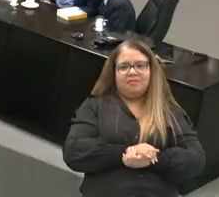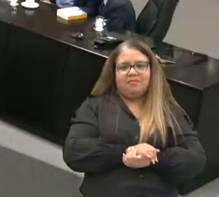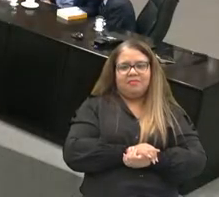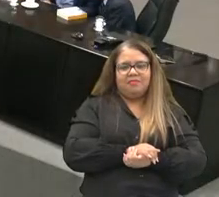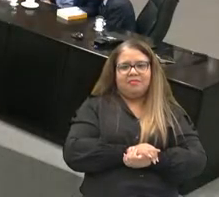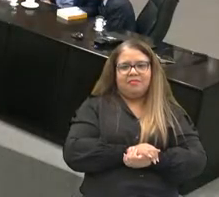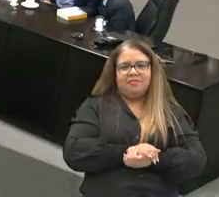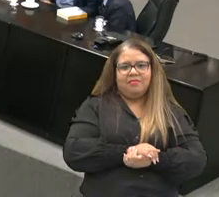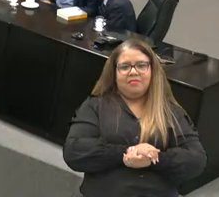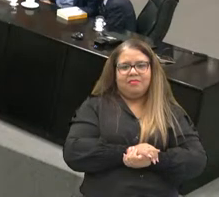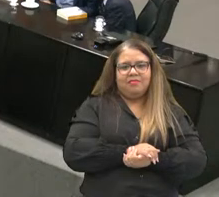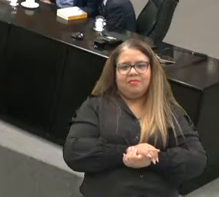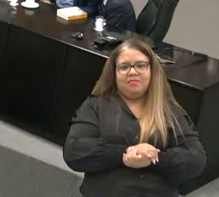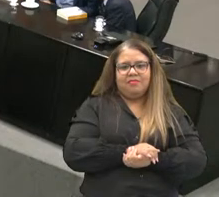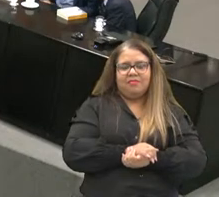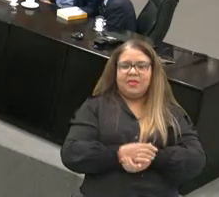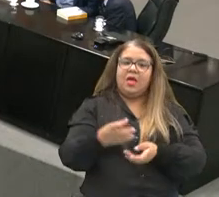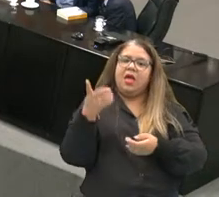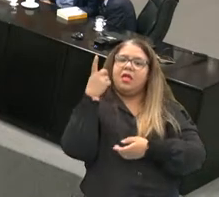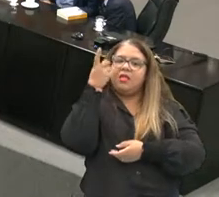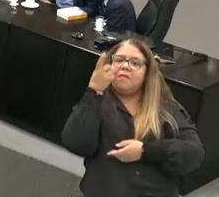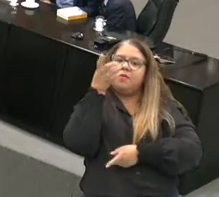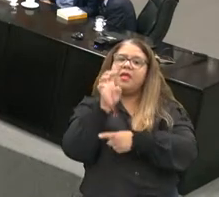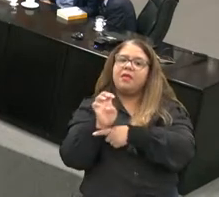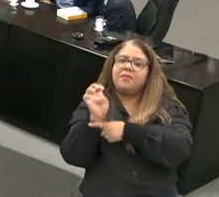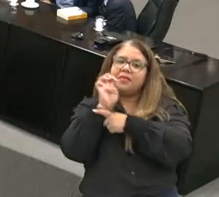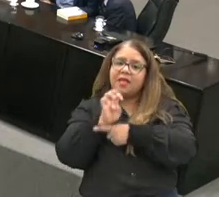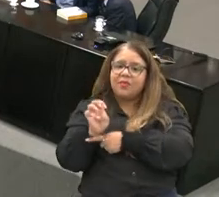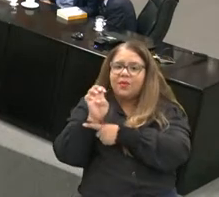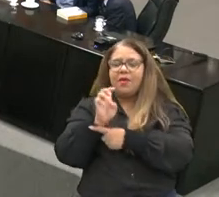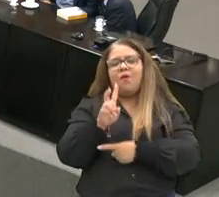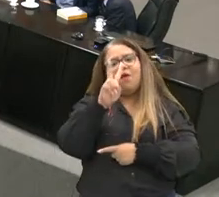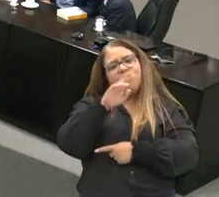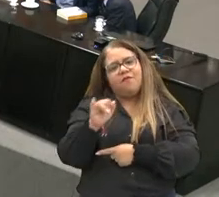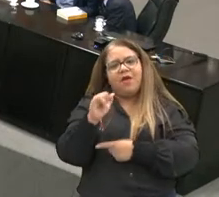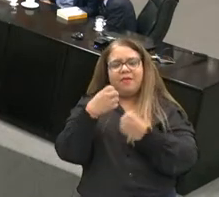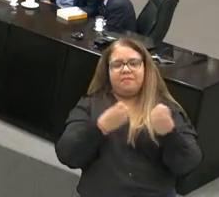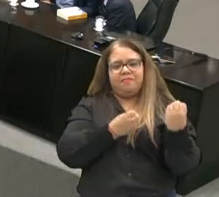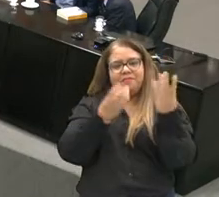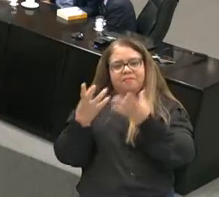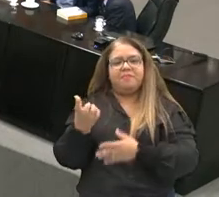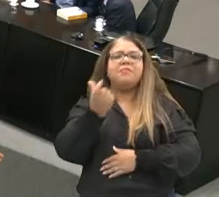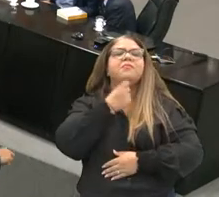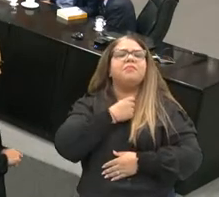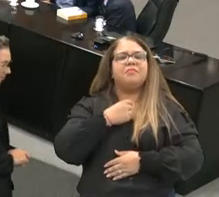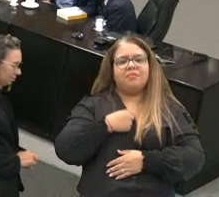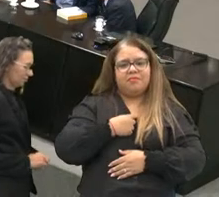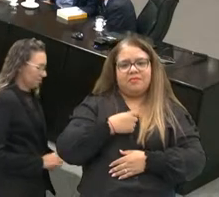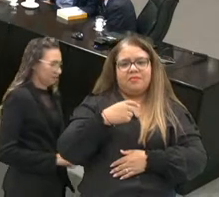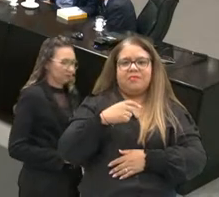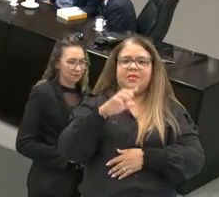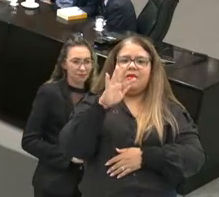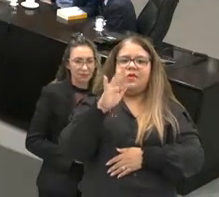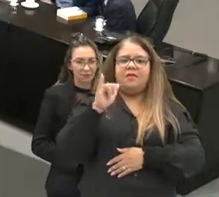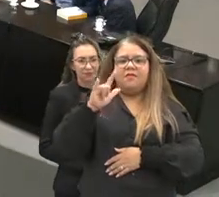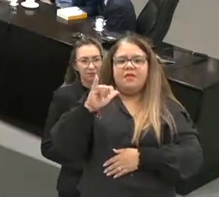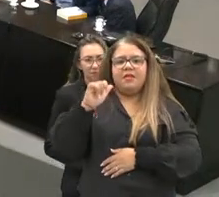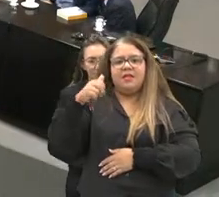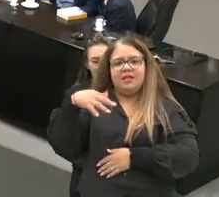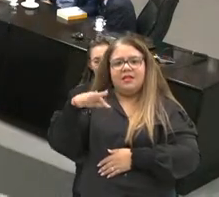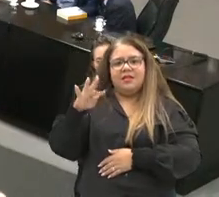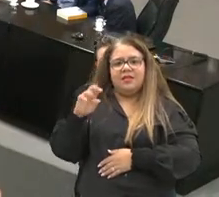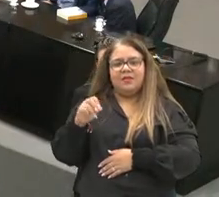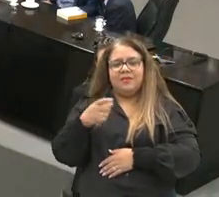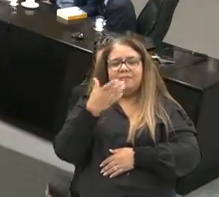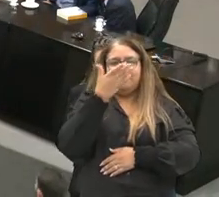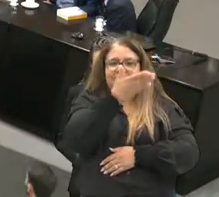O deputado estadual Júlio Campos fará a outorga da comenda Filinto Miller à senhora Maria